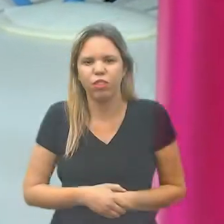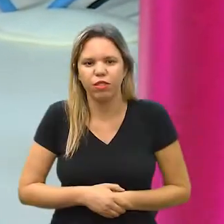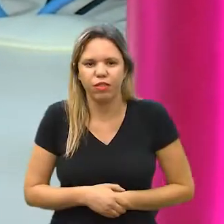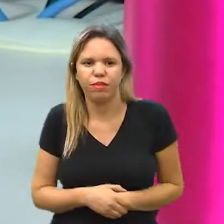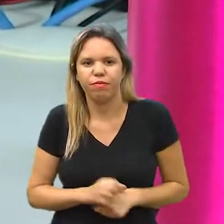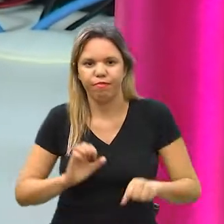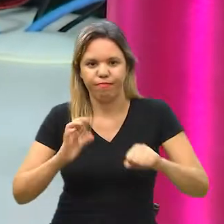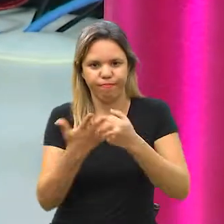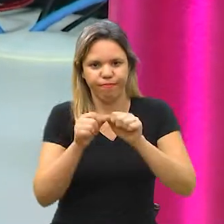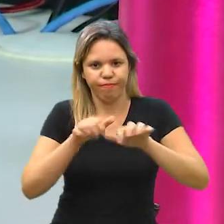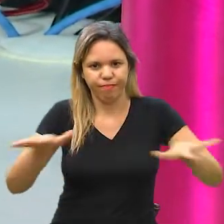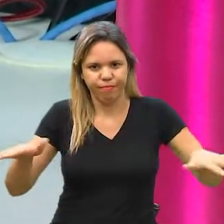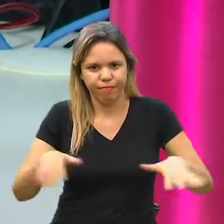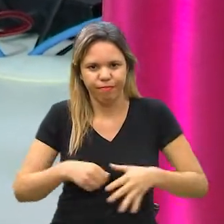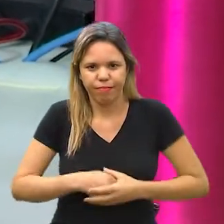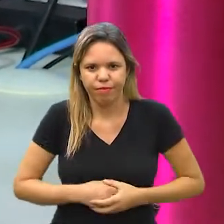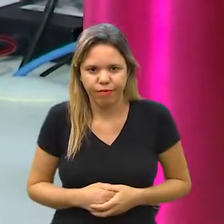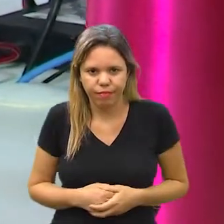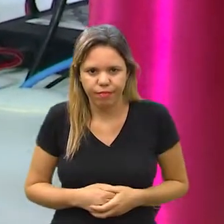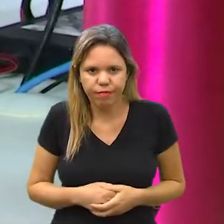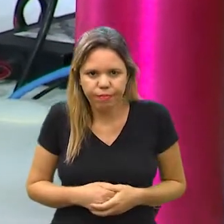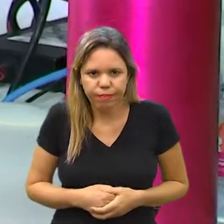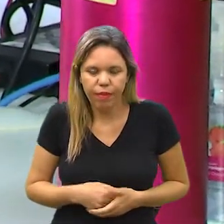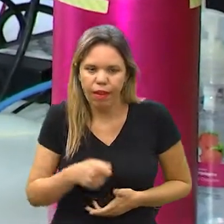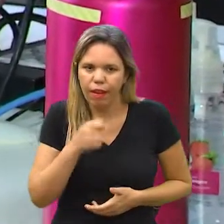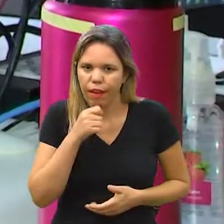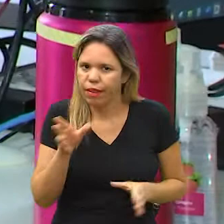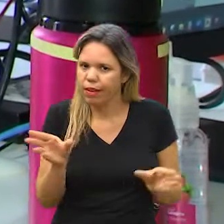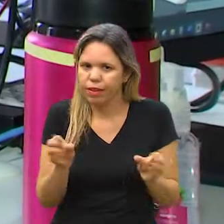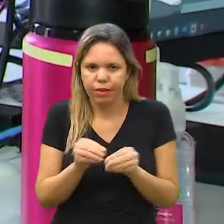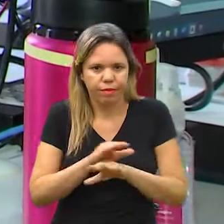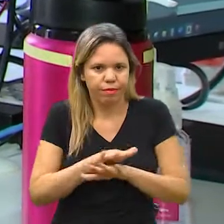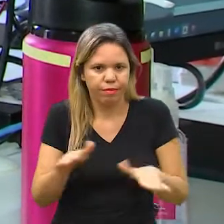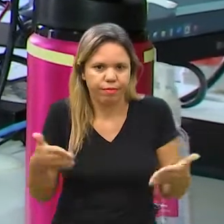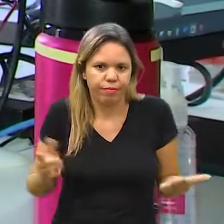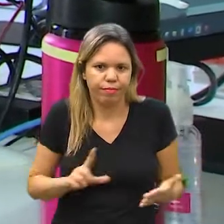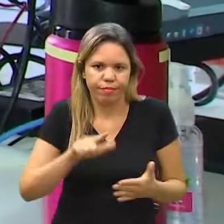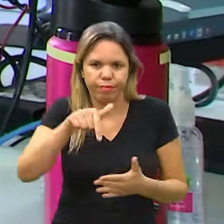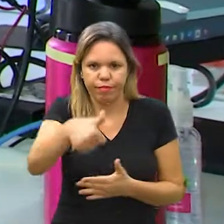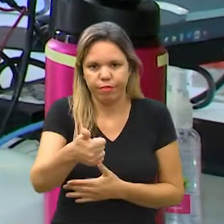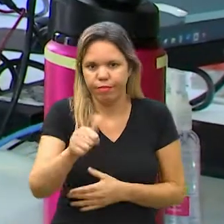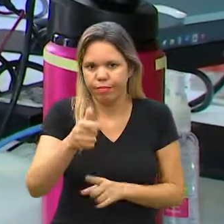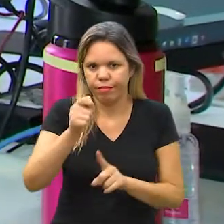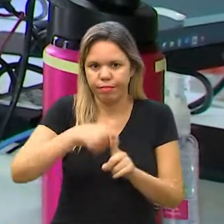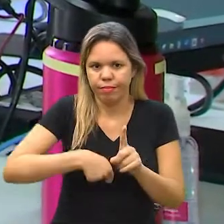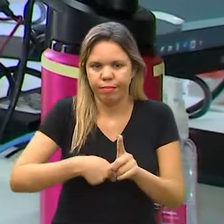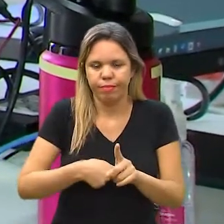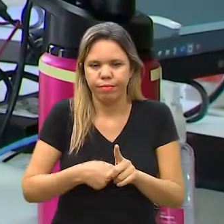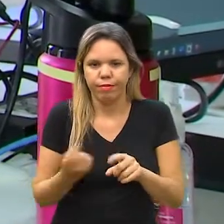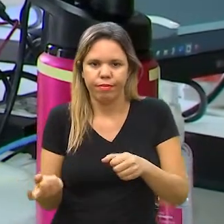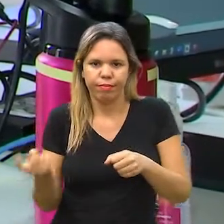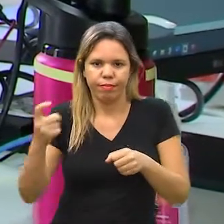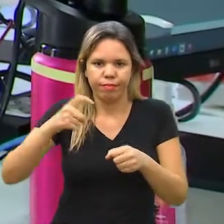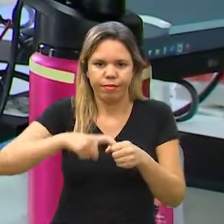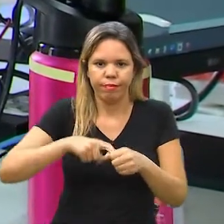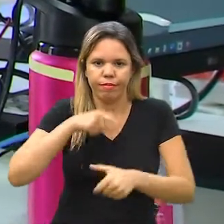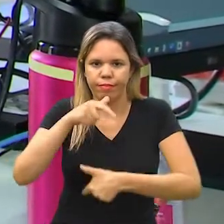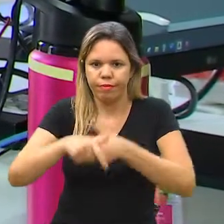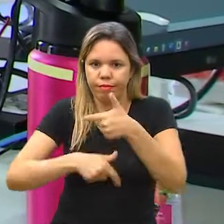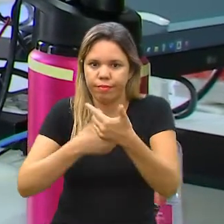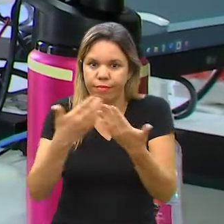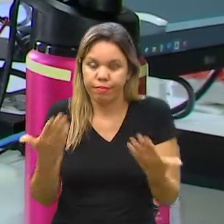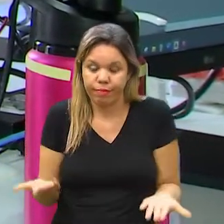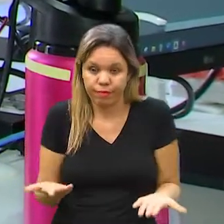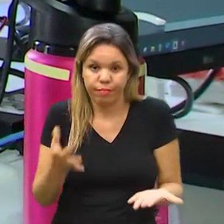e a pandemia do novo coronavírus ainda não acabou e após 11 meses a retomada de algumas